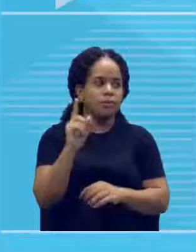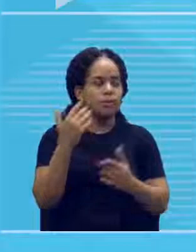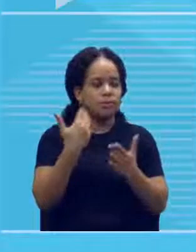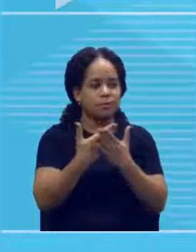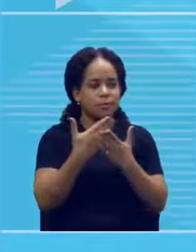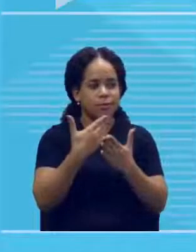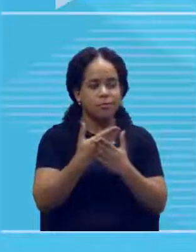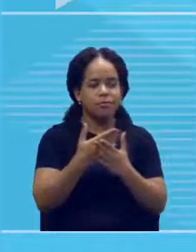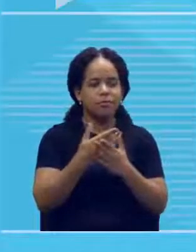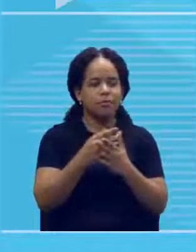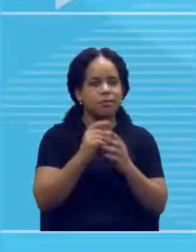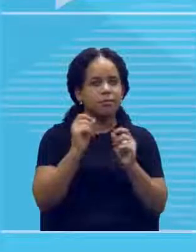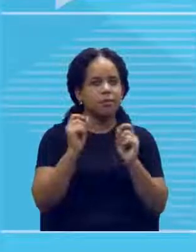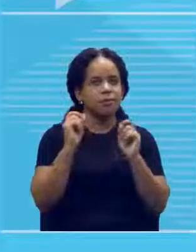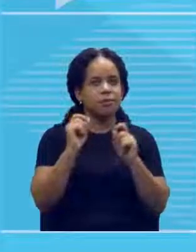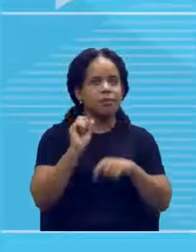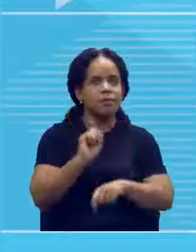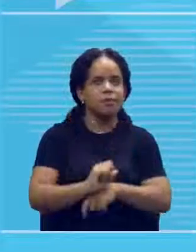pensar.